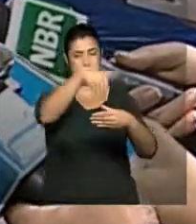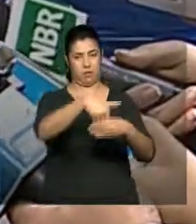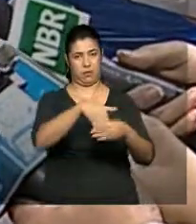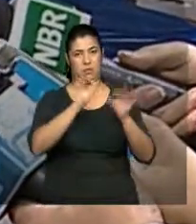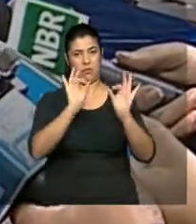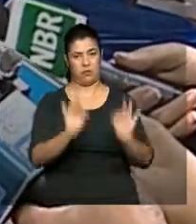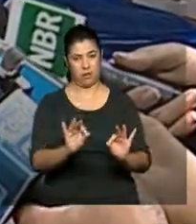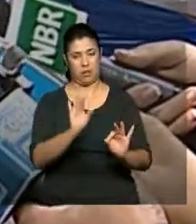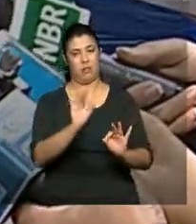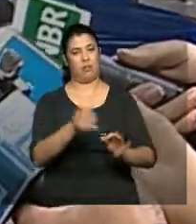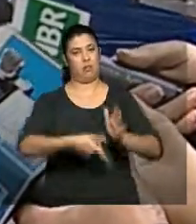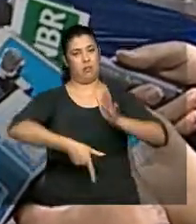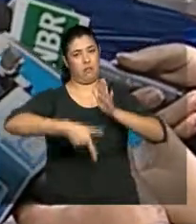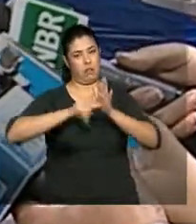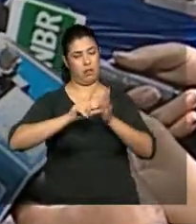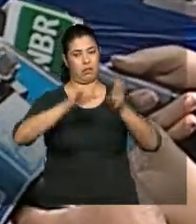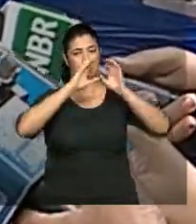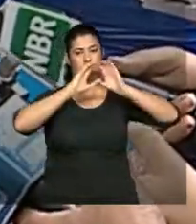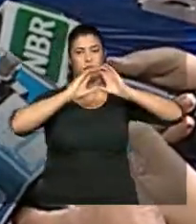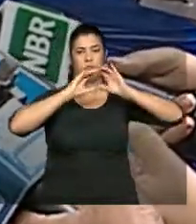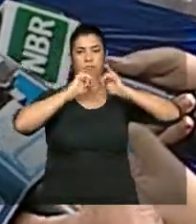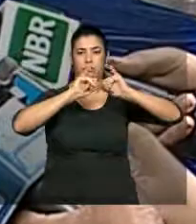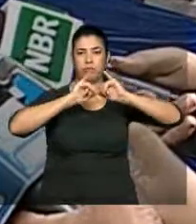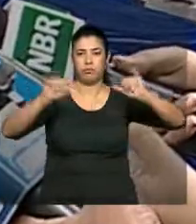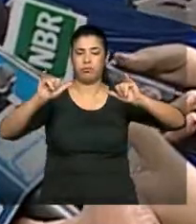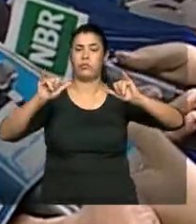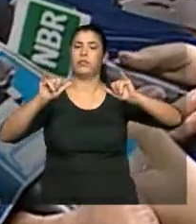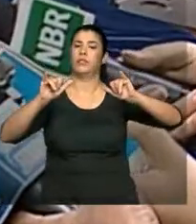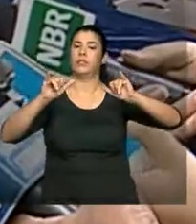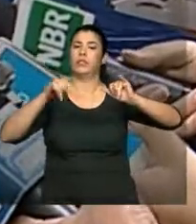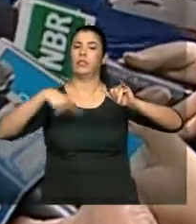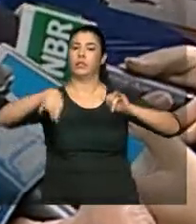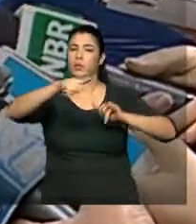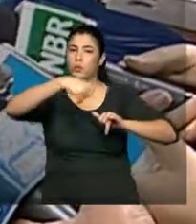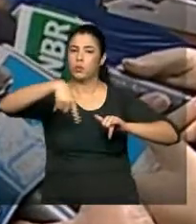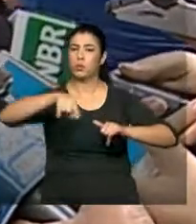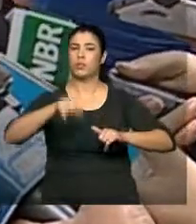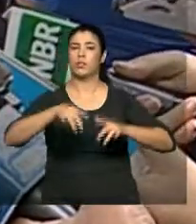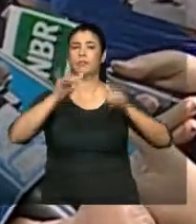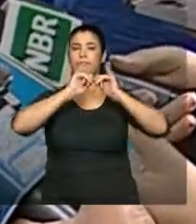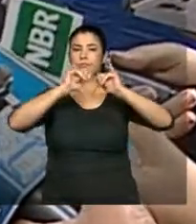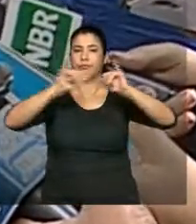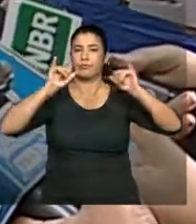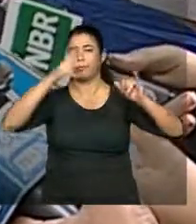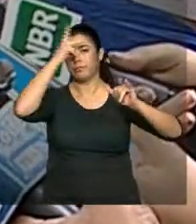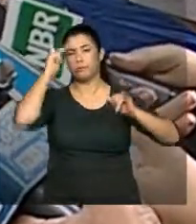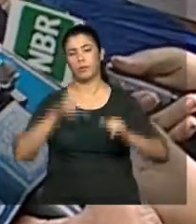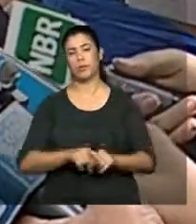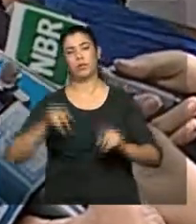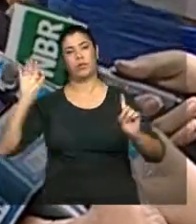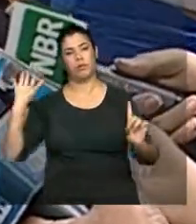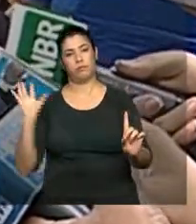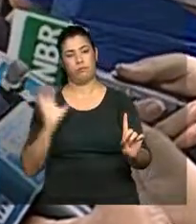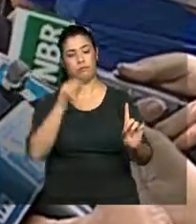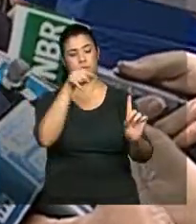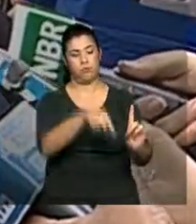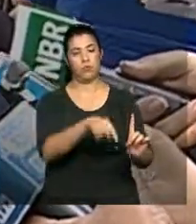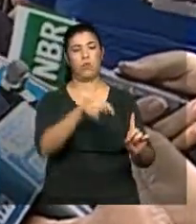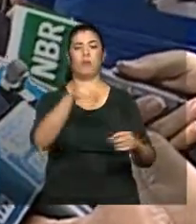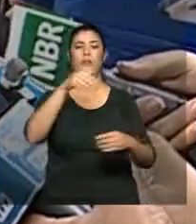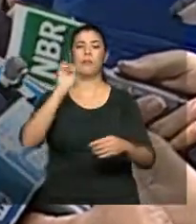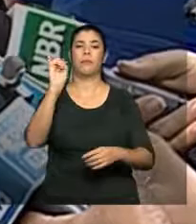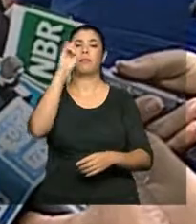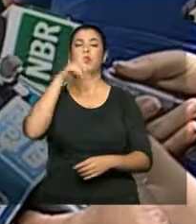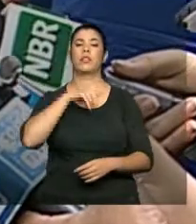ser previamente comunicados, divulgados, né, dado publicidade, e para nós o importante é